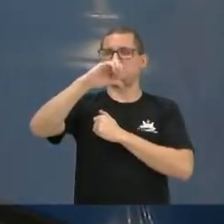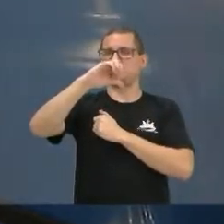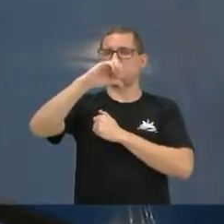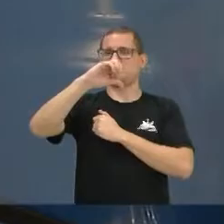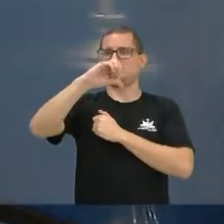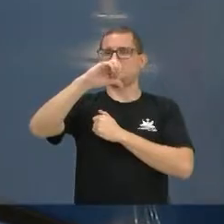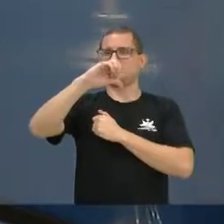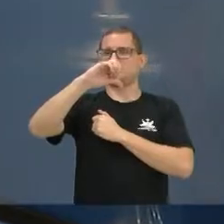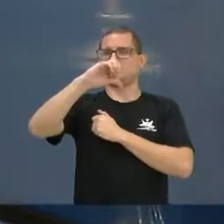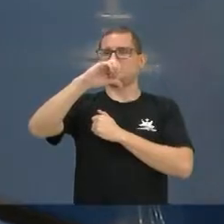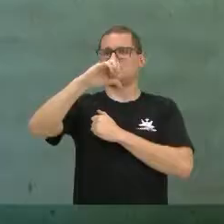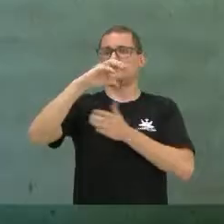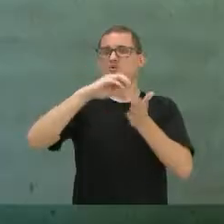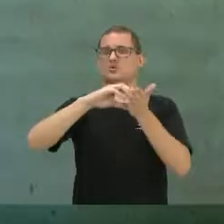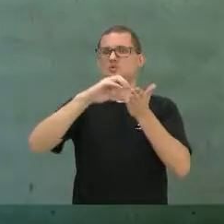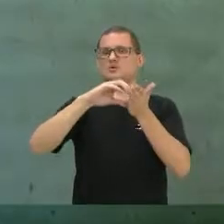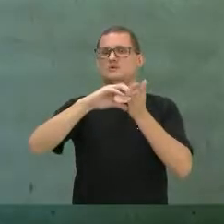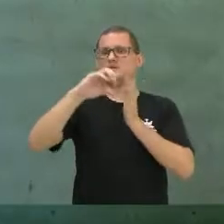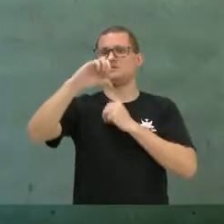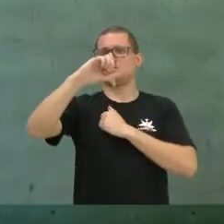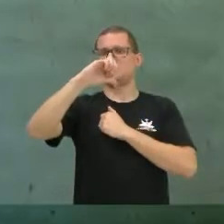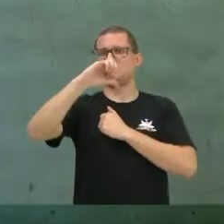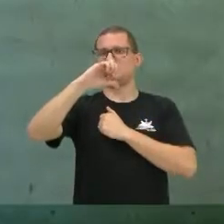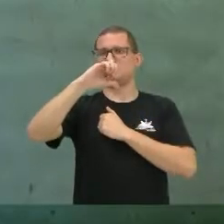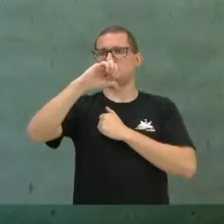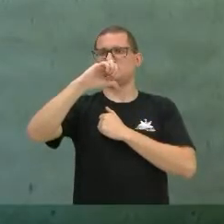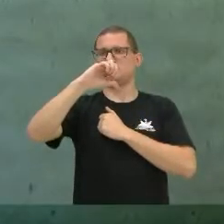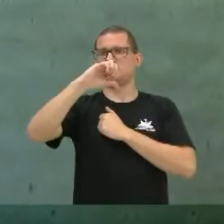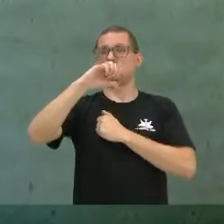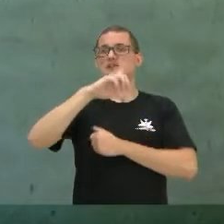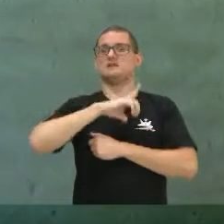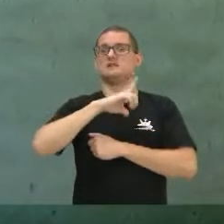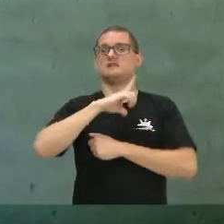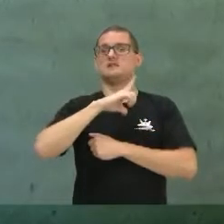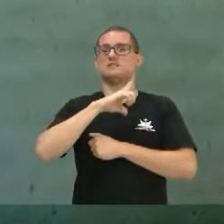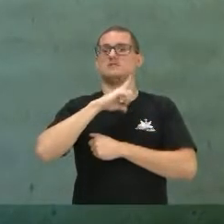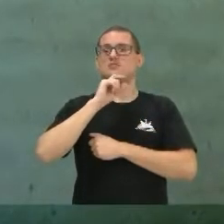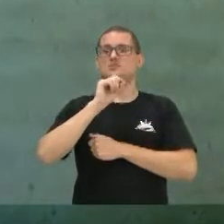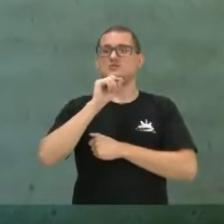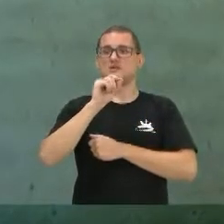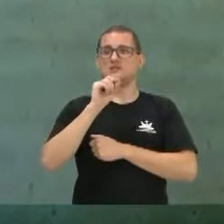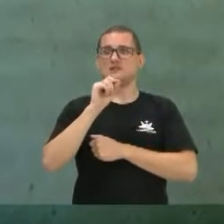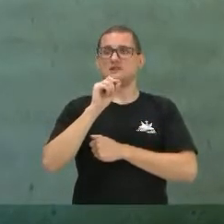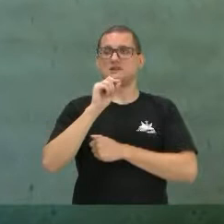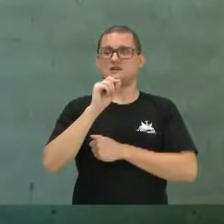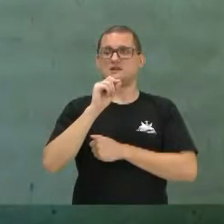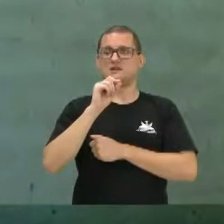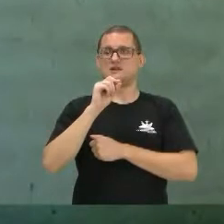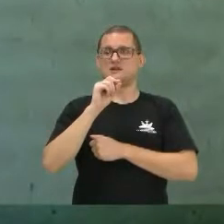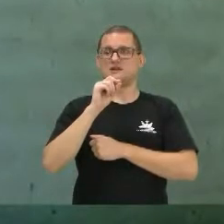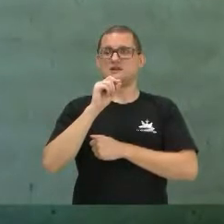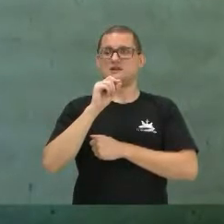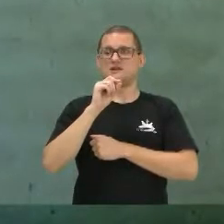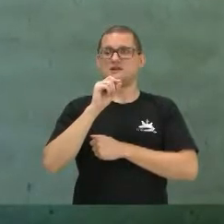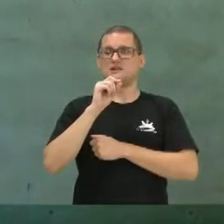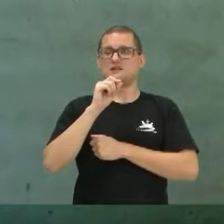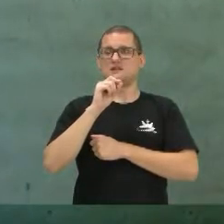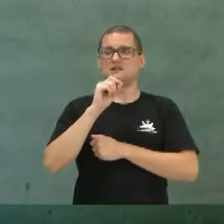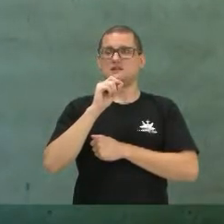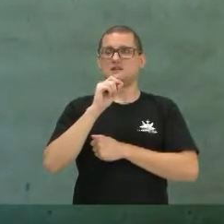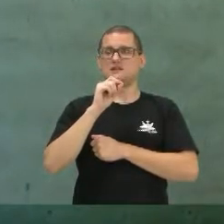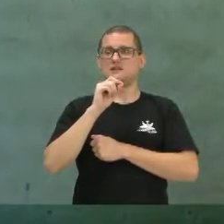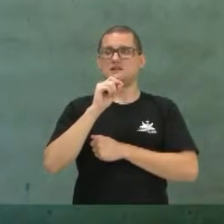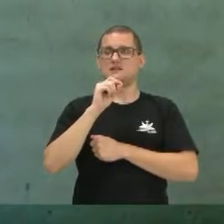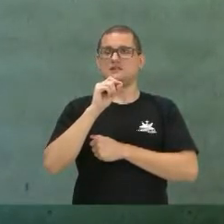11 do capítulo 9 foi aberto o sétimo capítulo a outra tela seguinte eu gostaria por favor